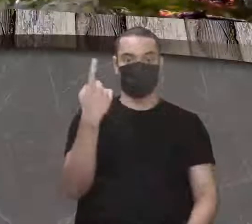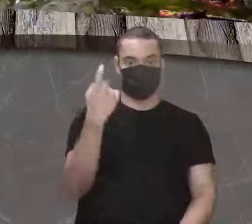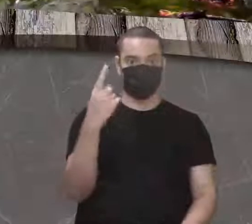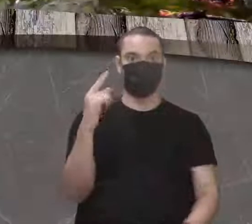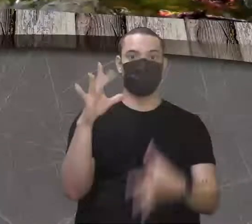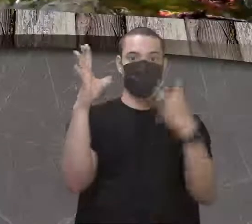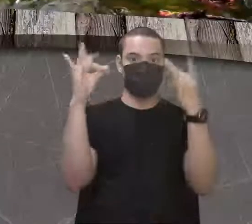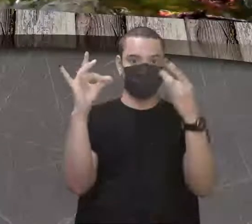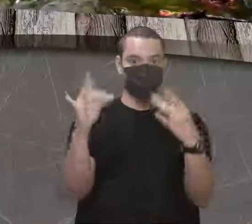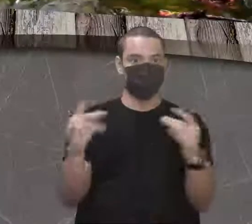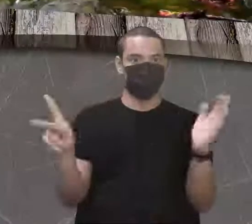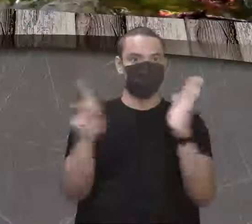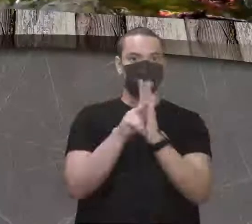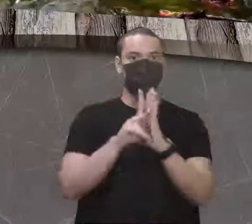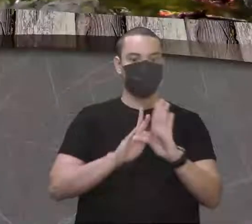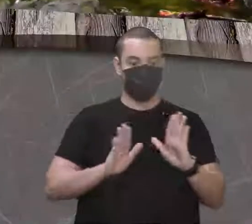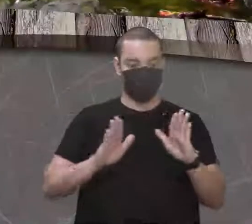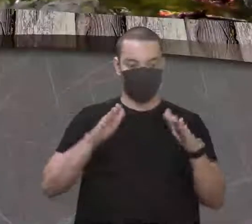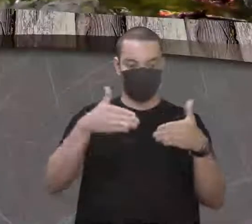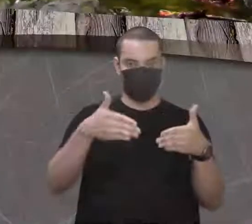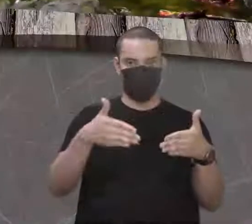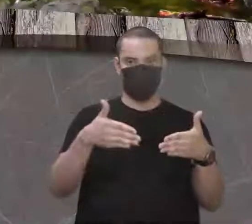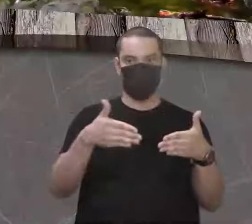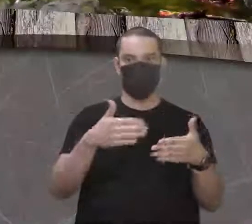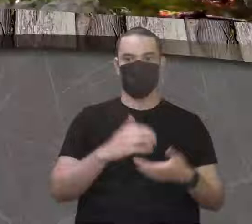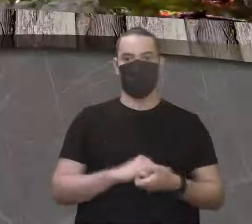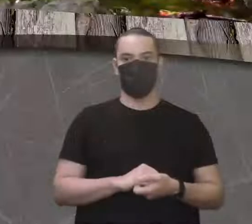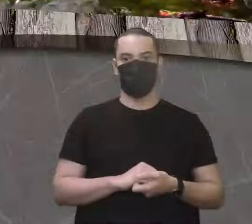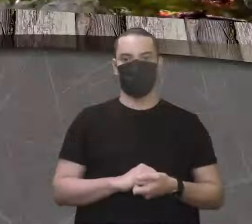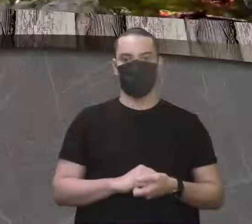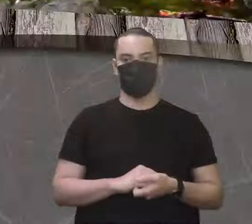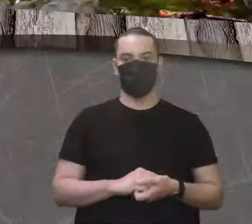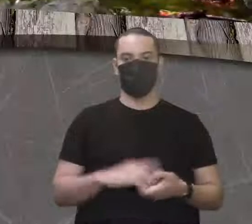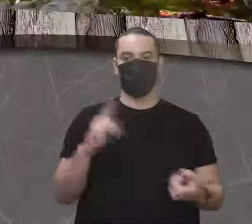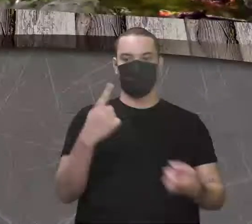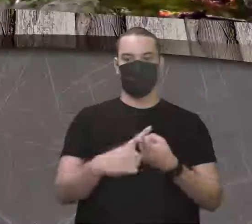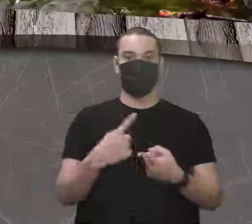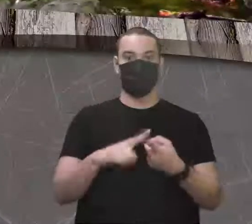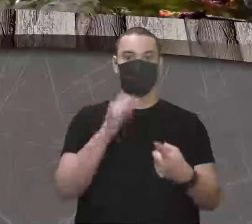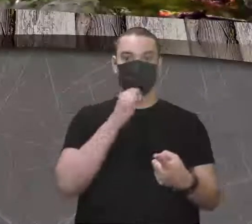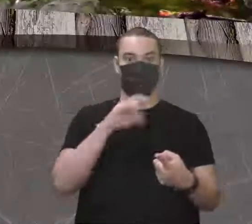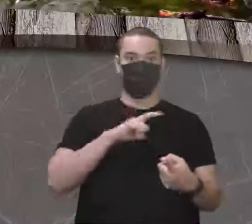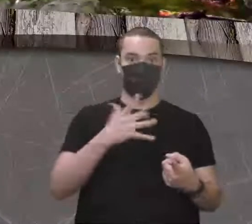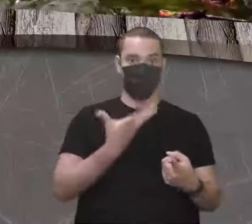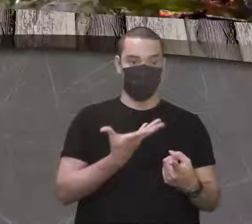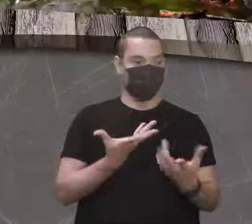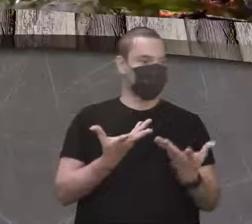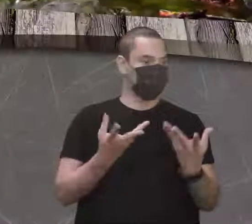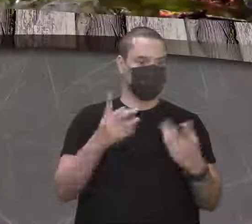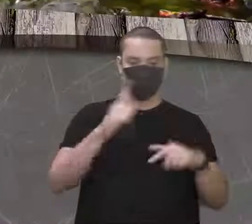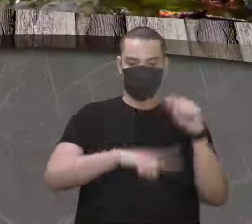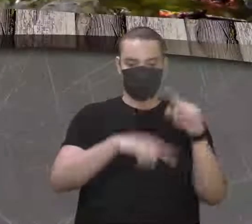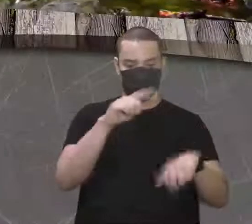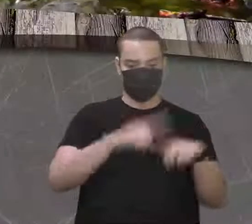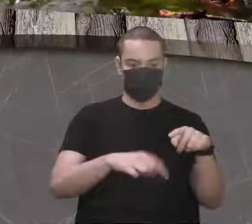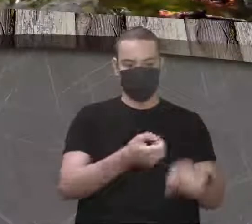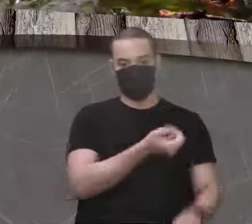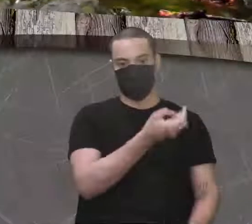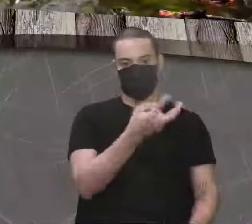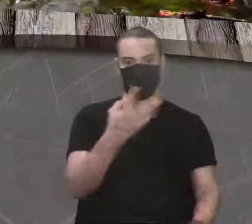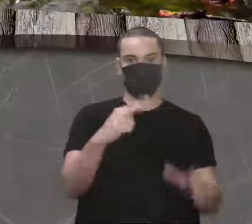vão servir para determinado fim, né? Quando eu quero transportar uma quantidade